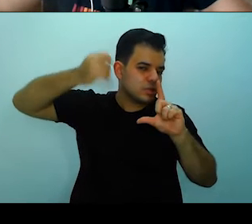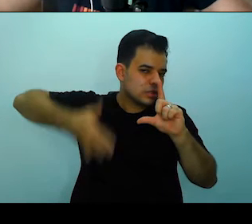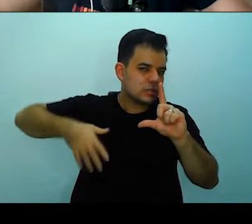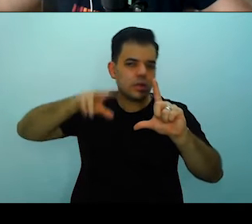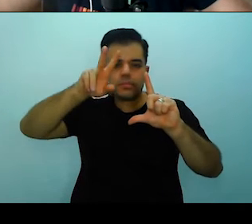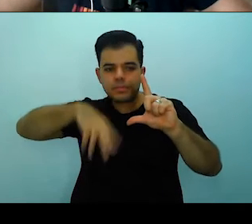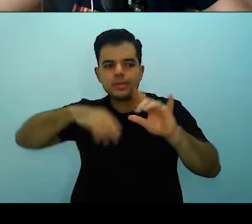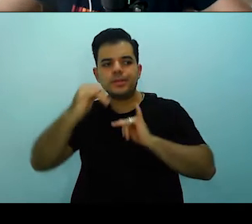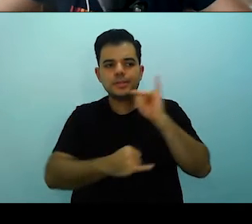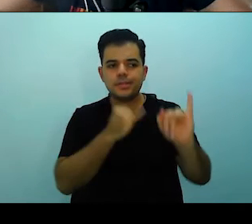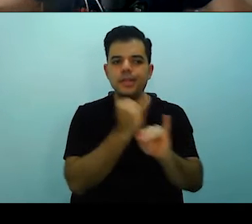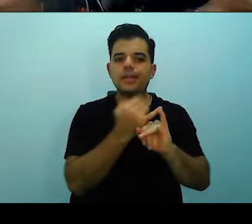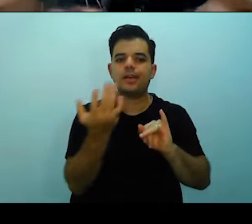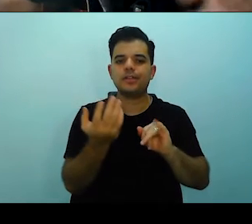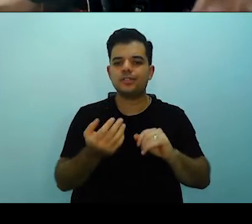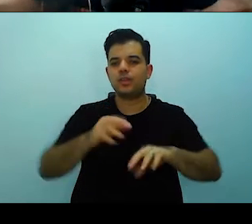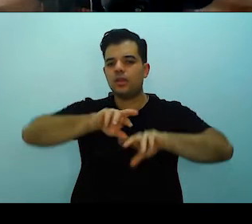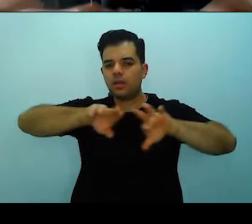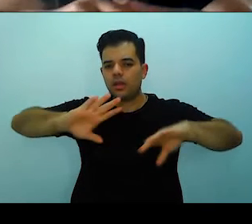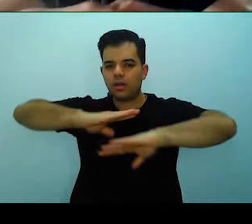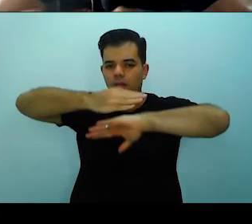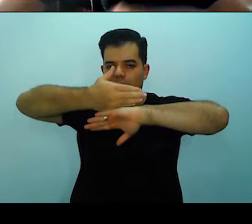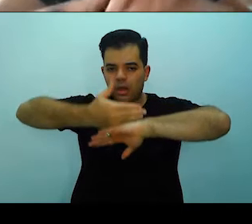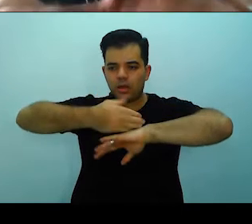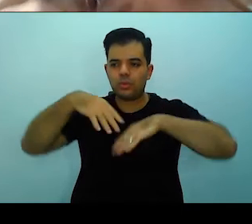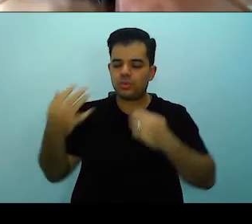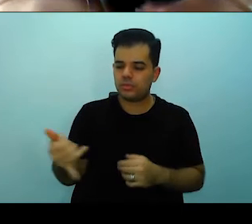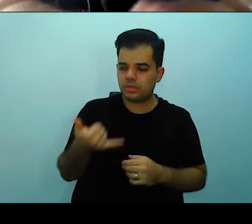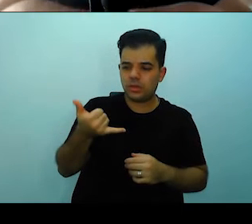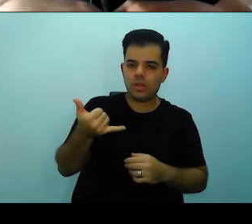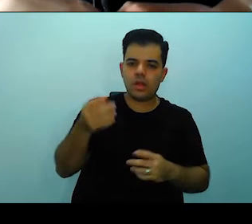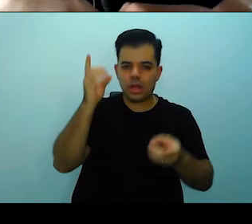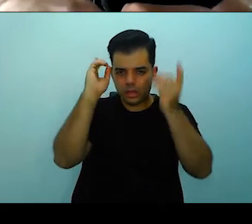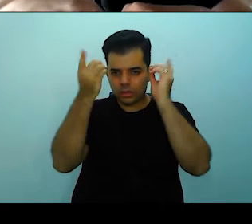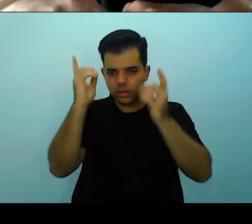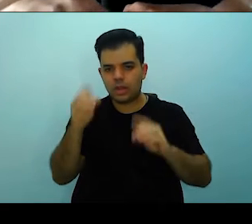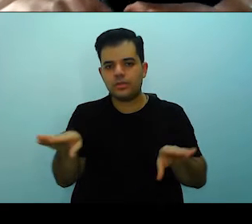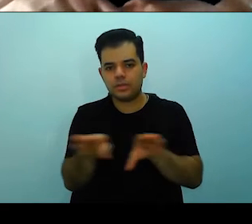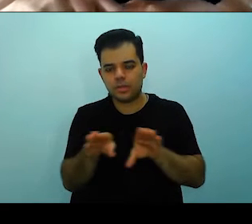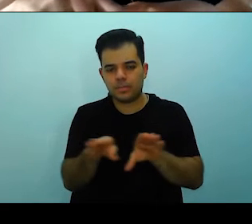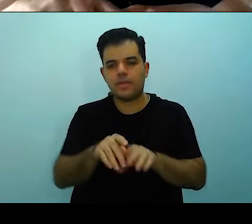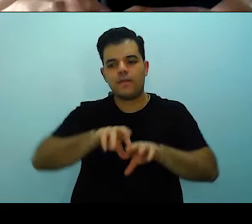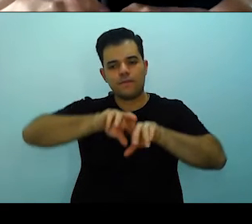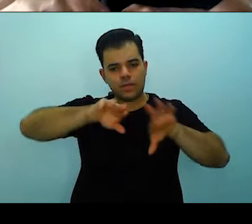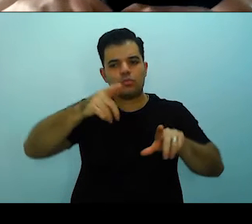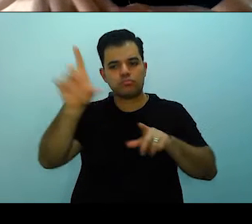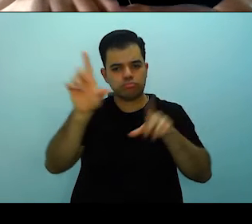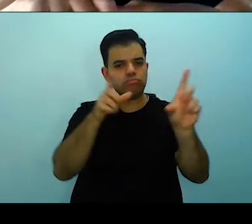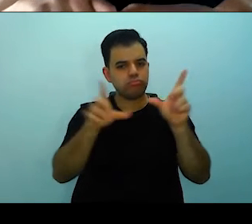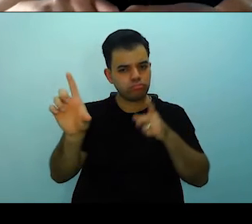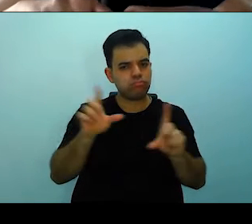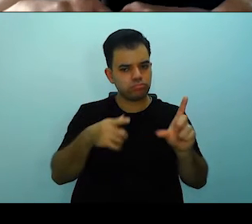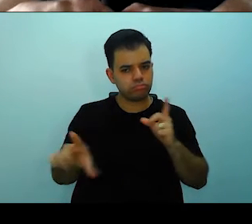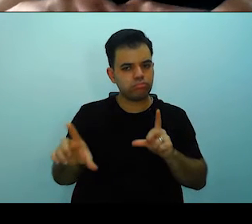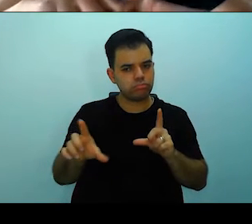com aplicativos desktop e, obviamente, mobile, né? Para Android e iOS. Esses feedbacks, eles variam